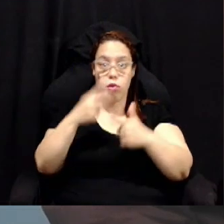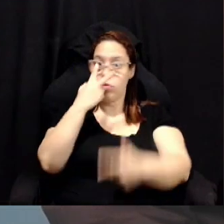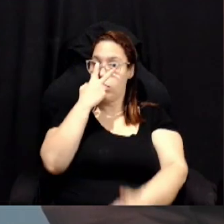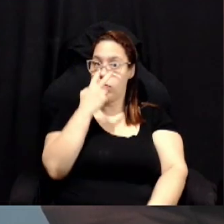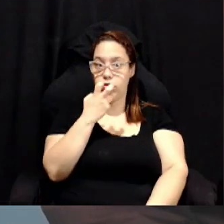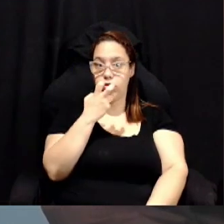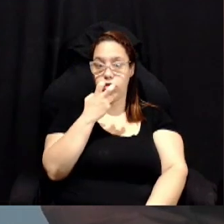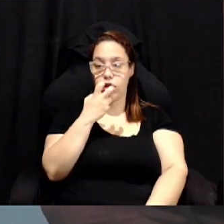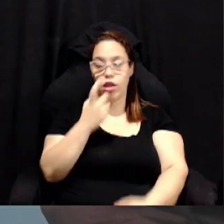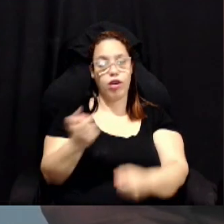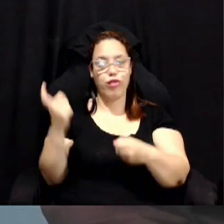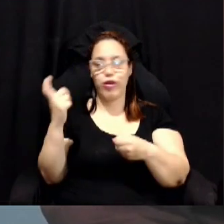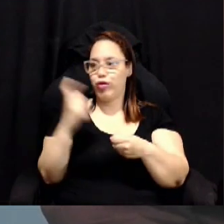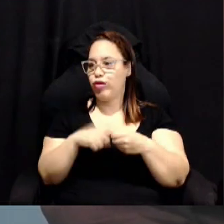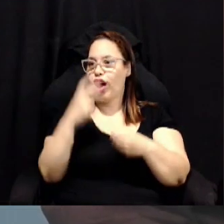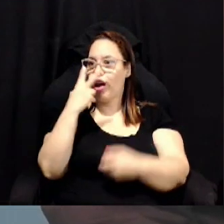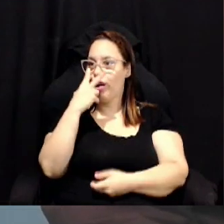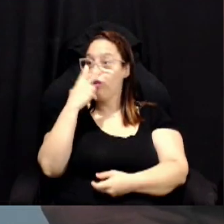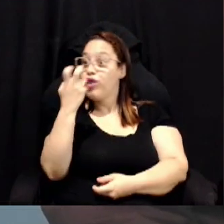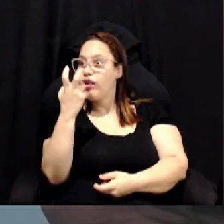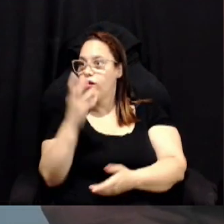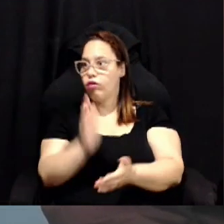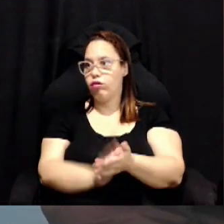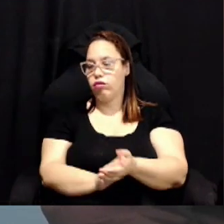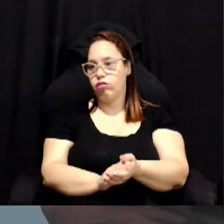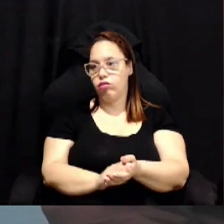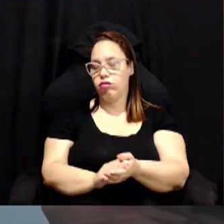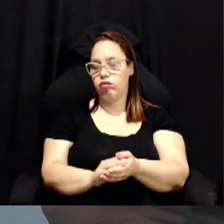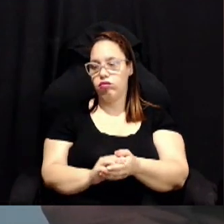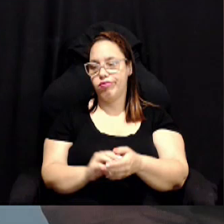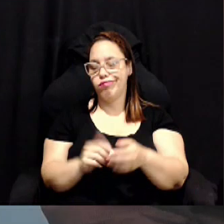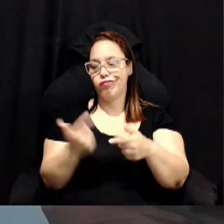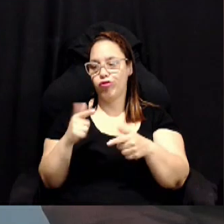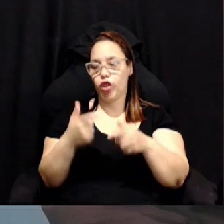voltar. Então, é irreversível. Então, esse